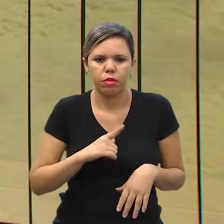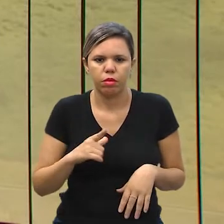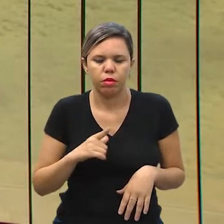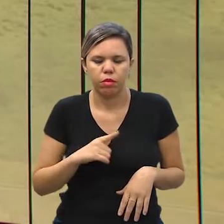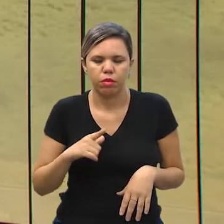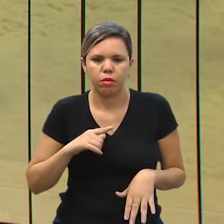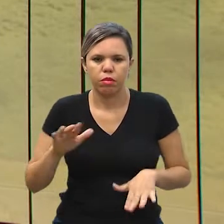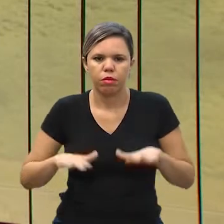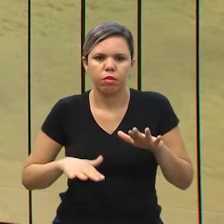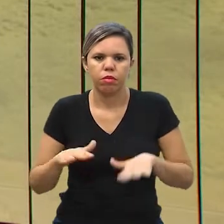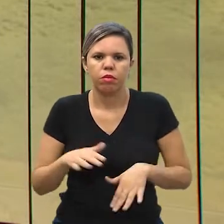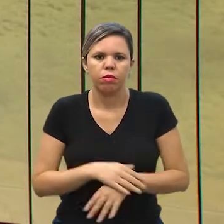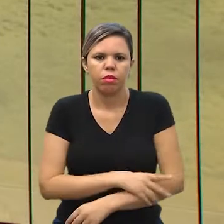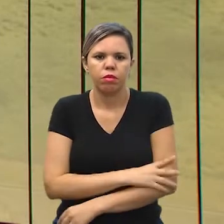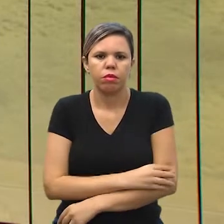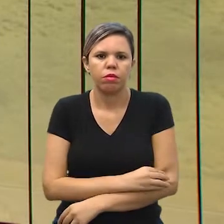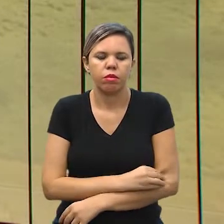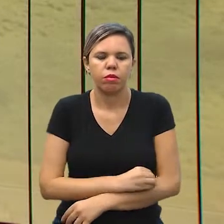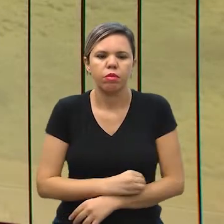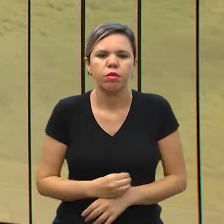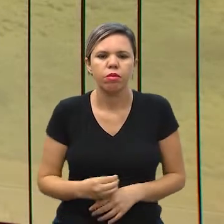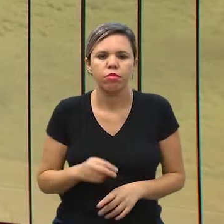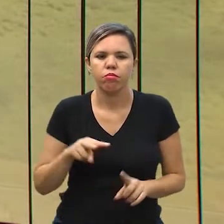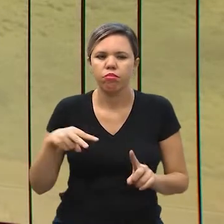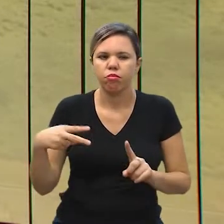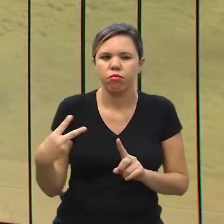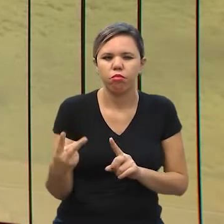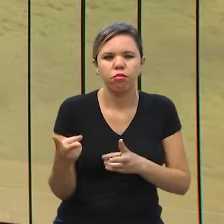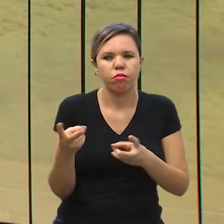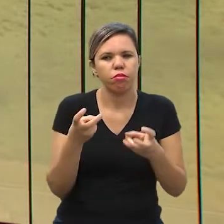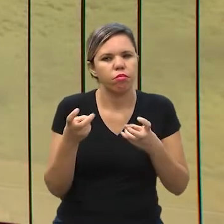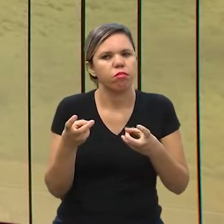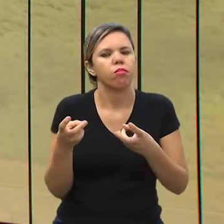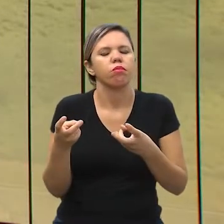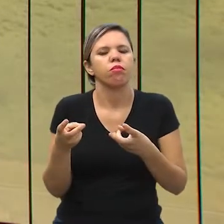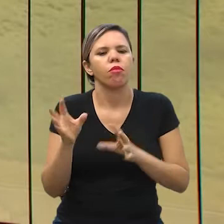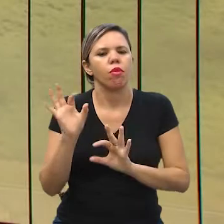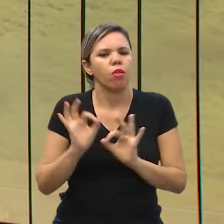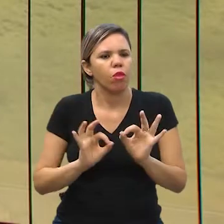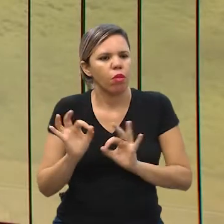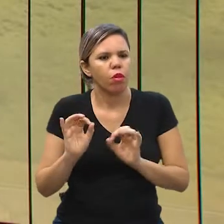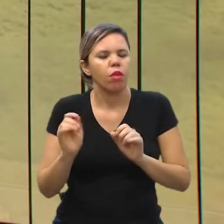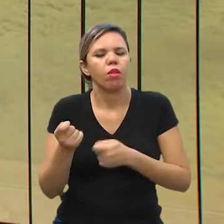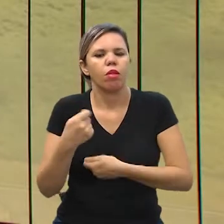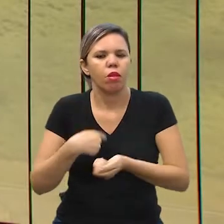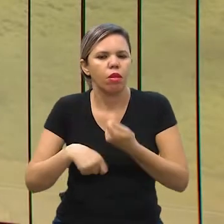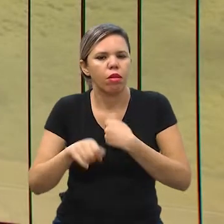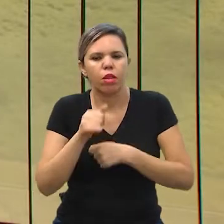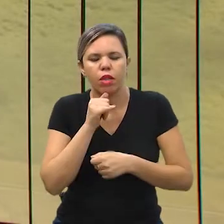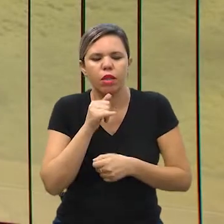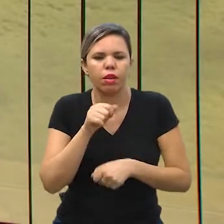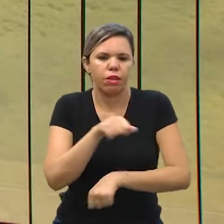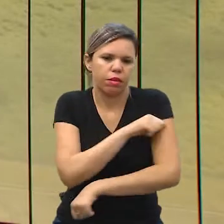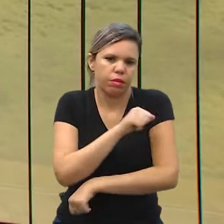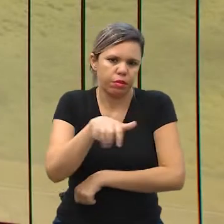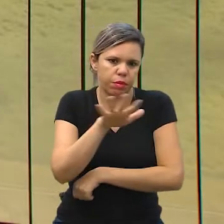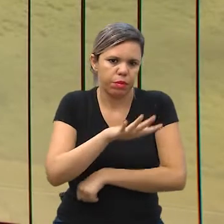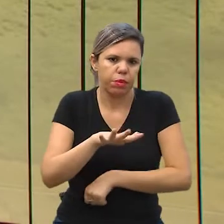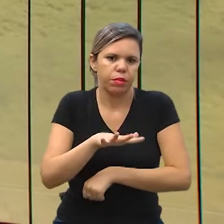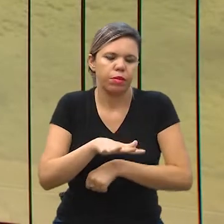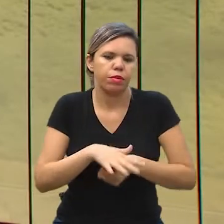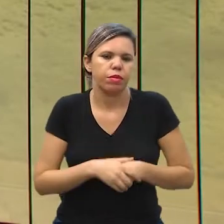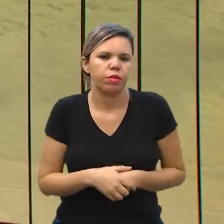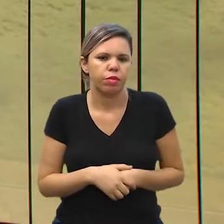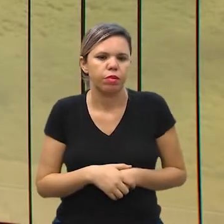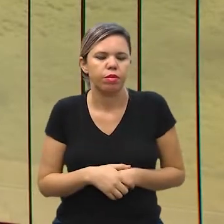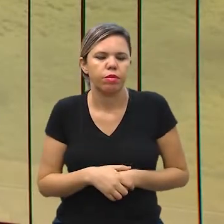vi já tinha um certo uma certa percepção da organização seja organização estudantil